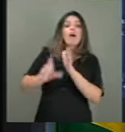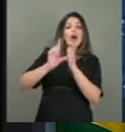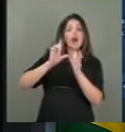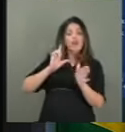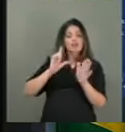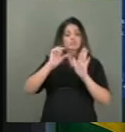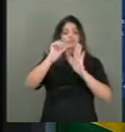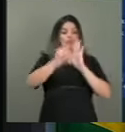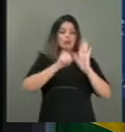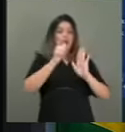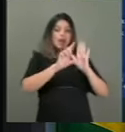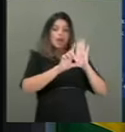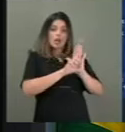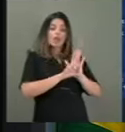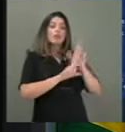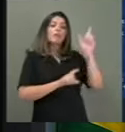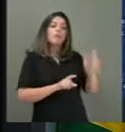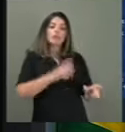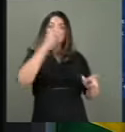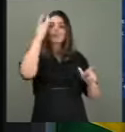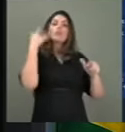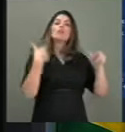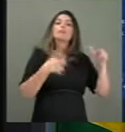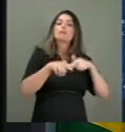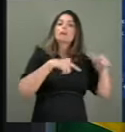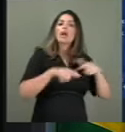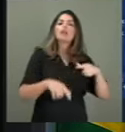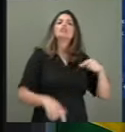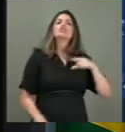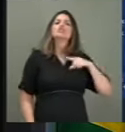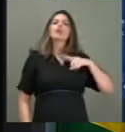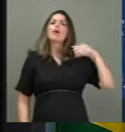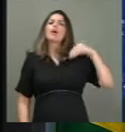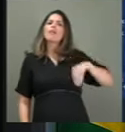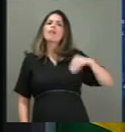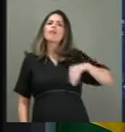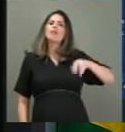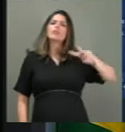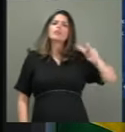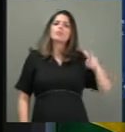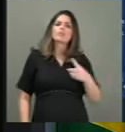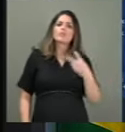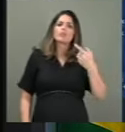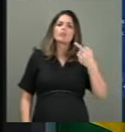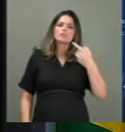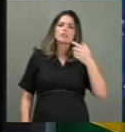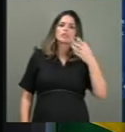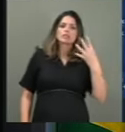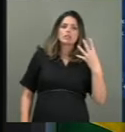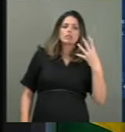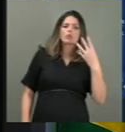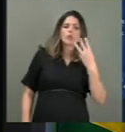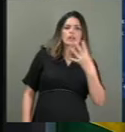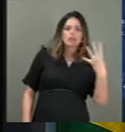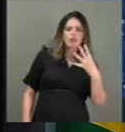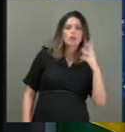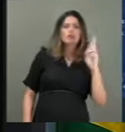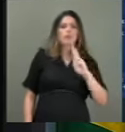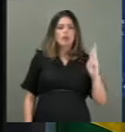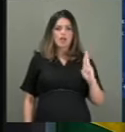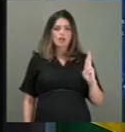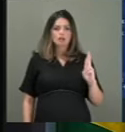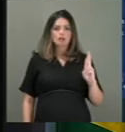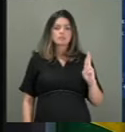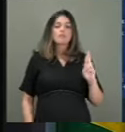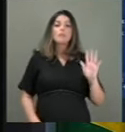reforma trabalhista o trabalhador brasileiro recebia em média 2.744 reais